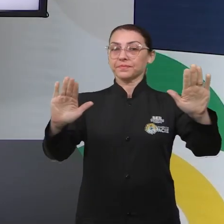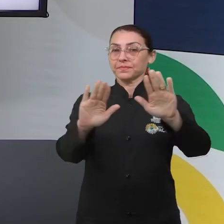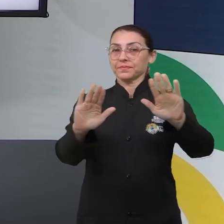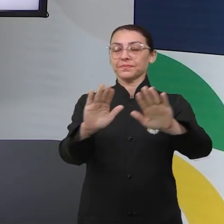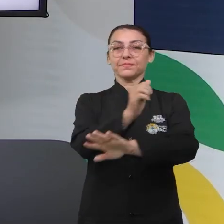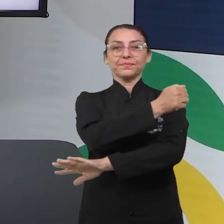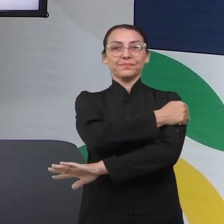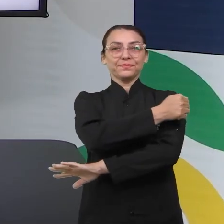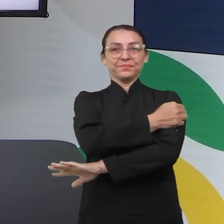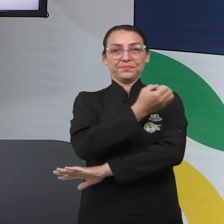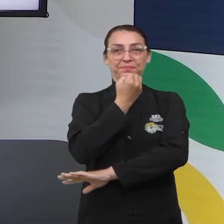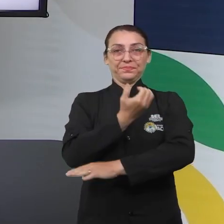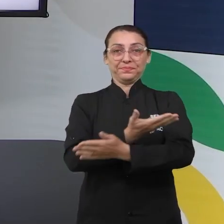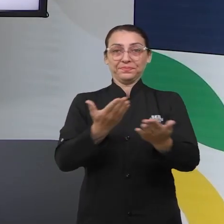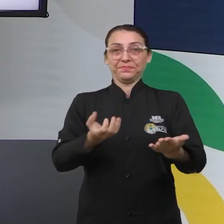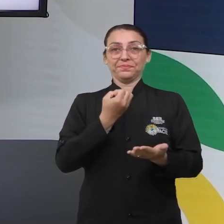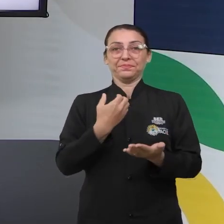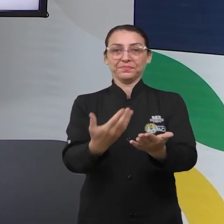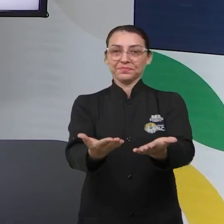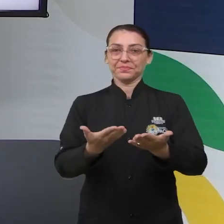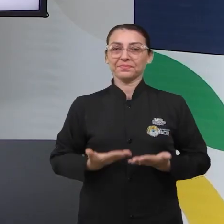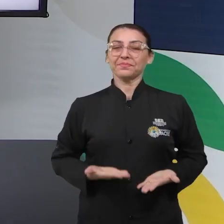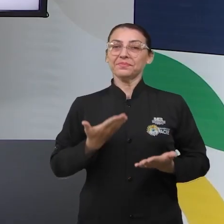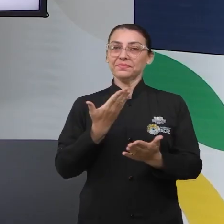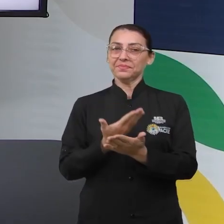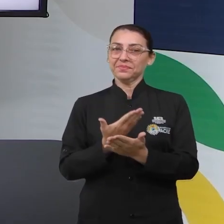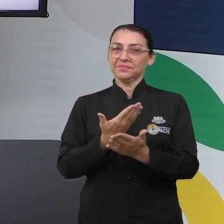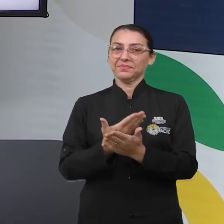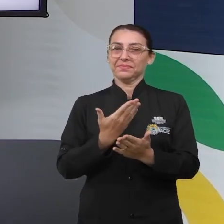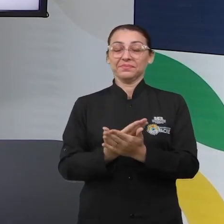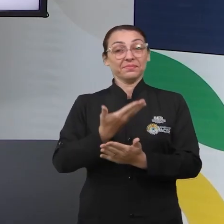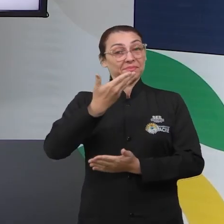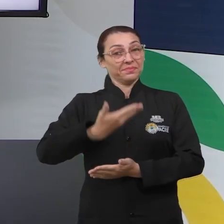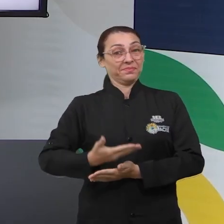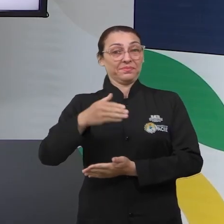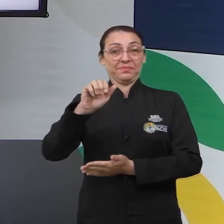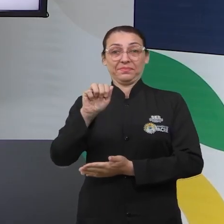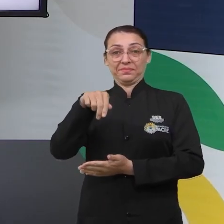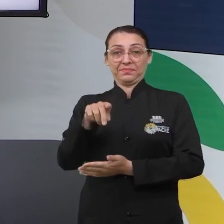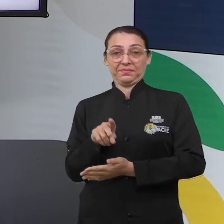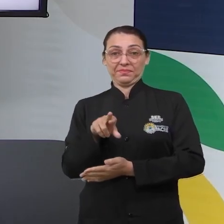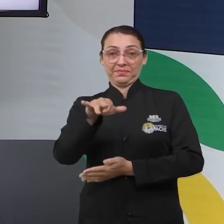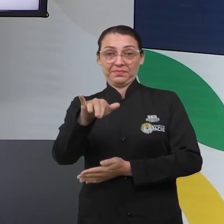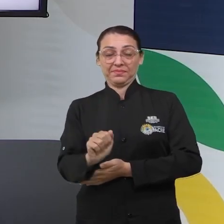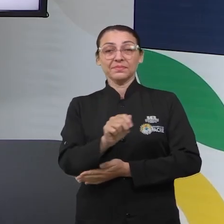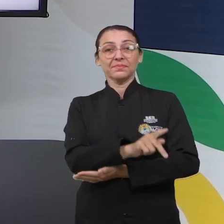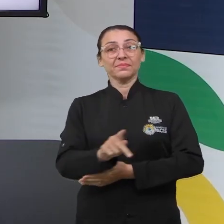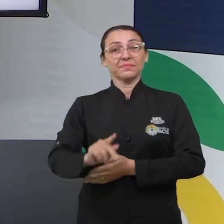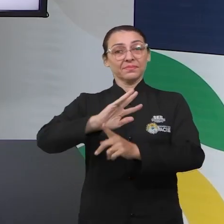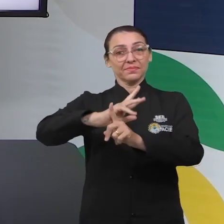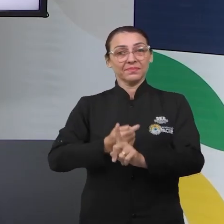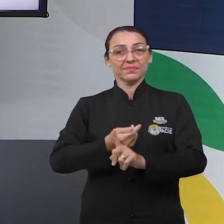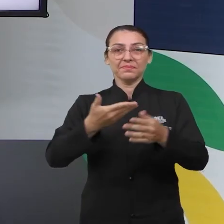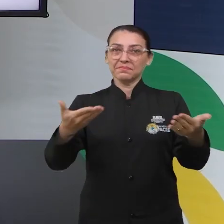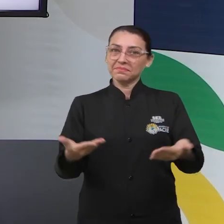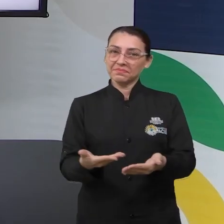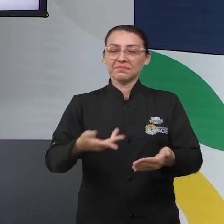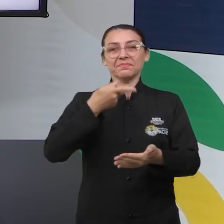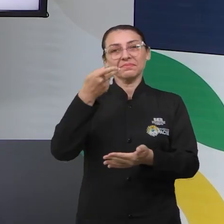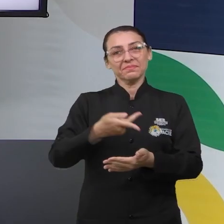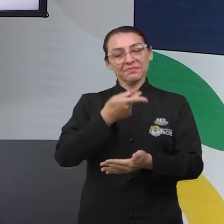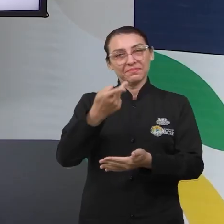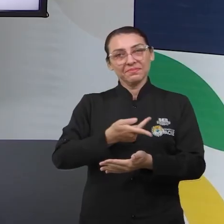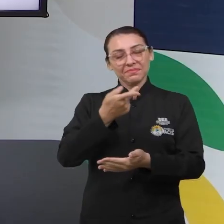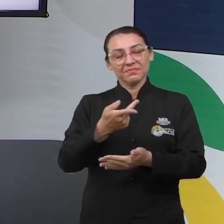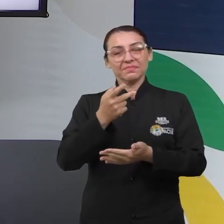Olá, estudante! Tudo bem? Seja bem-vindo a mais uma aula. Eu sou Andréia, sou professora de arte e hoje nós vamos falar um